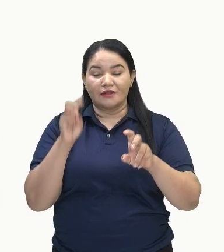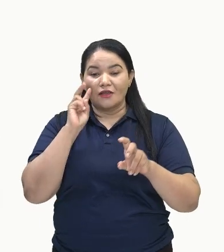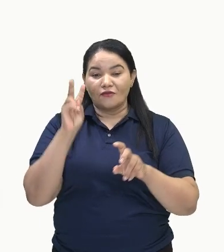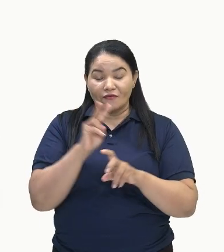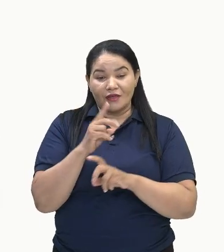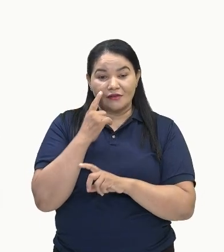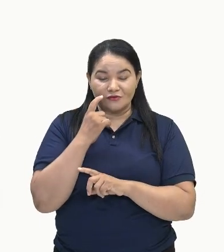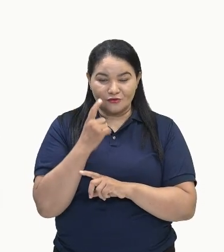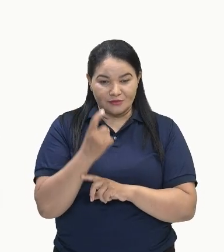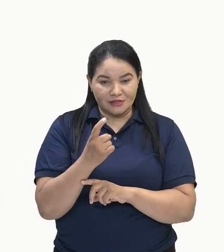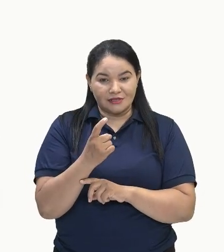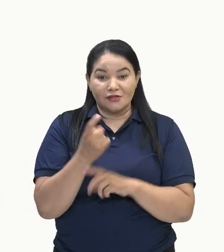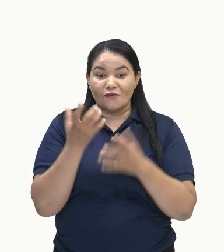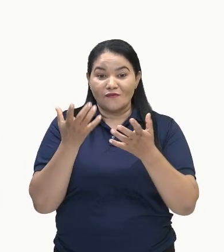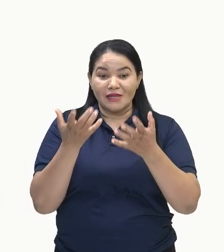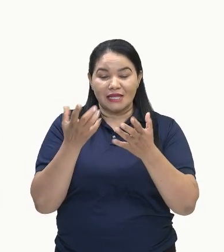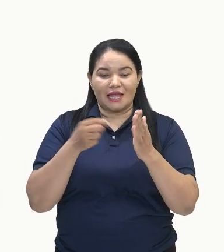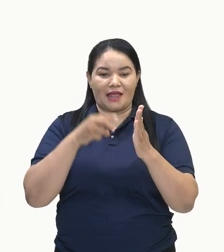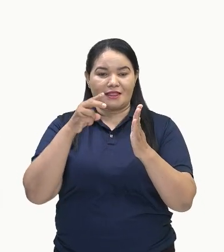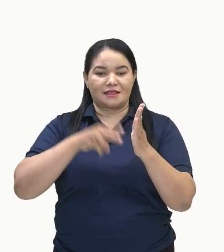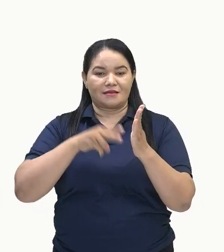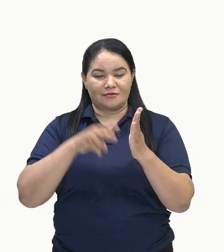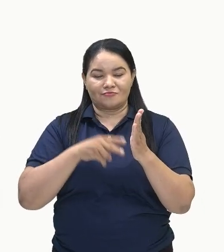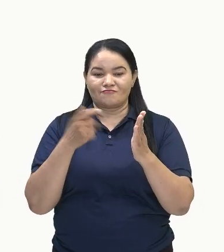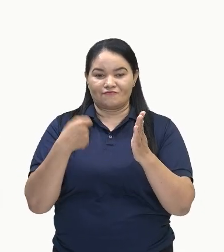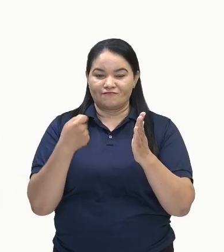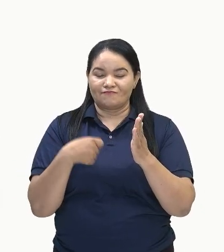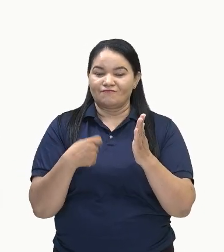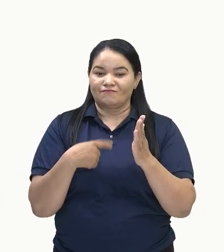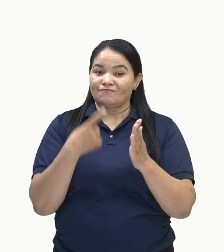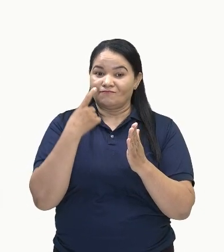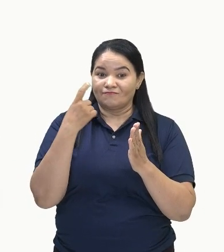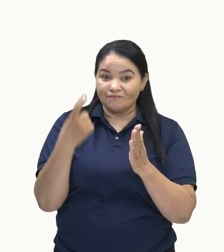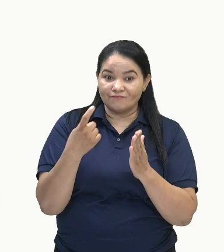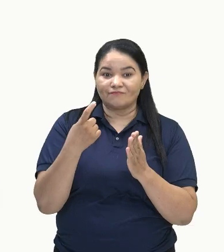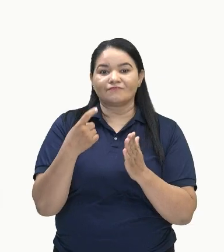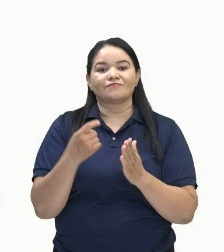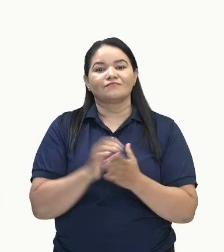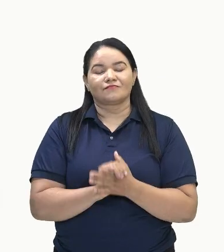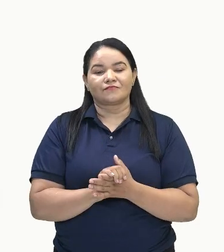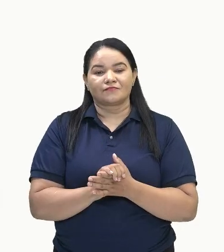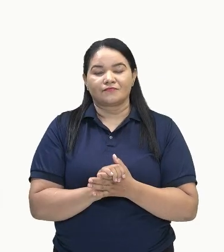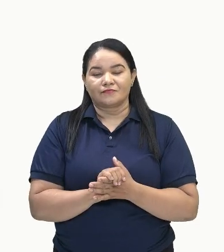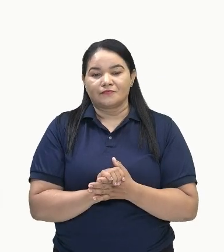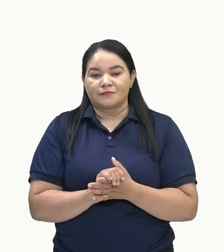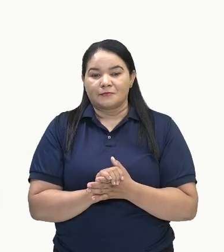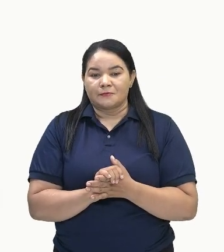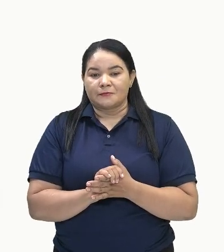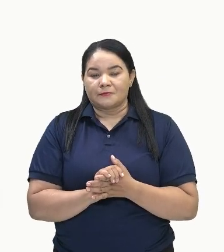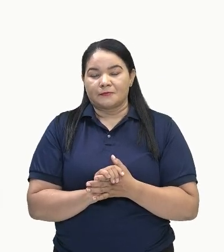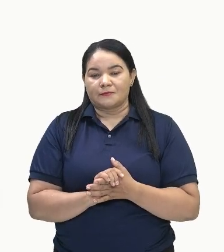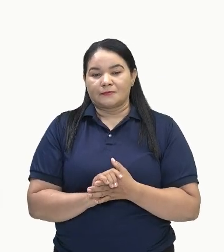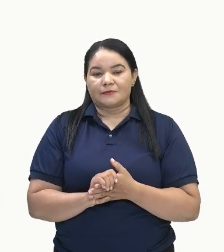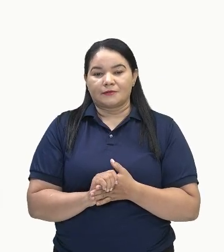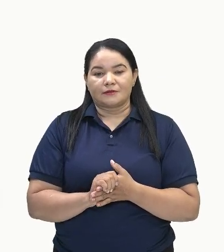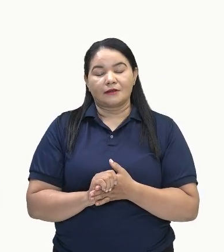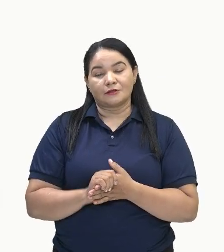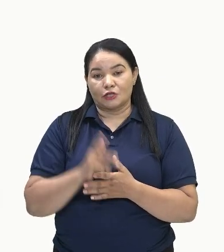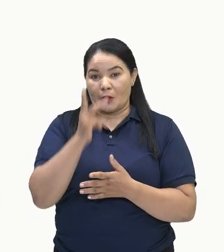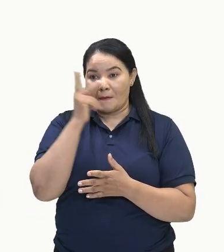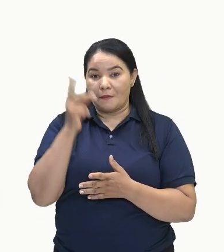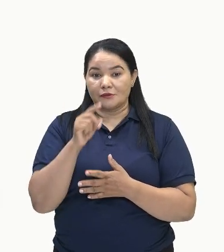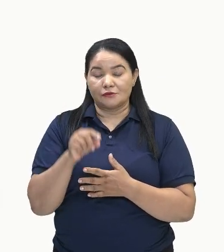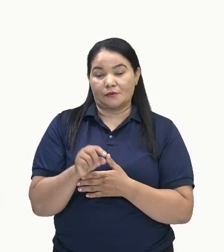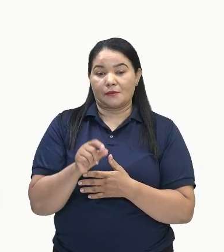gente queira ler, né, tem que atrair, ser bem atrativo para chamar a atenção daquele